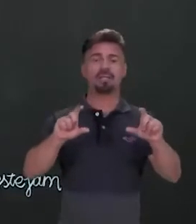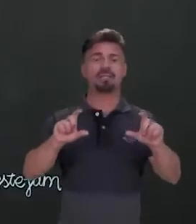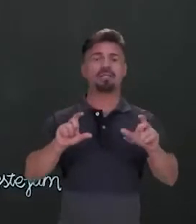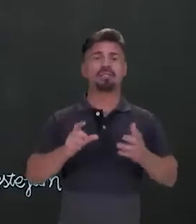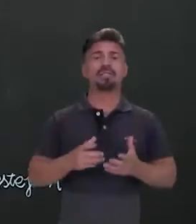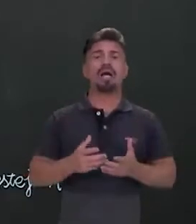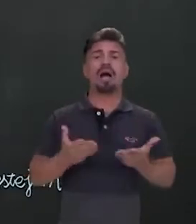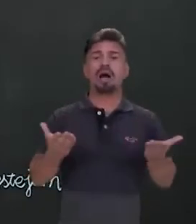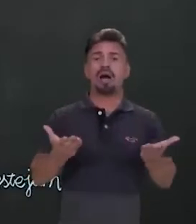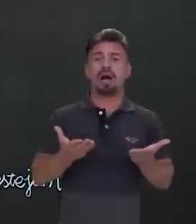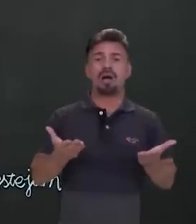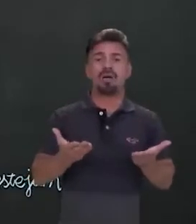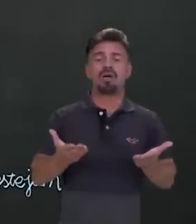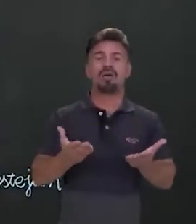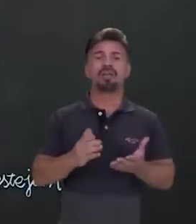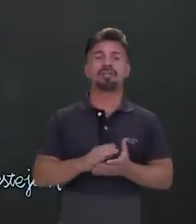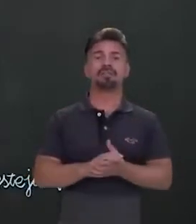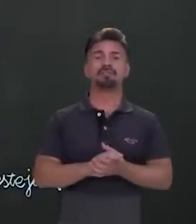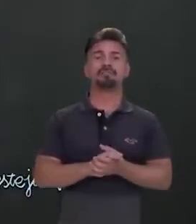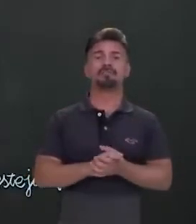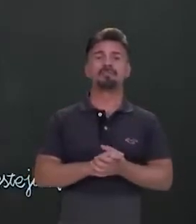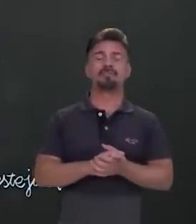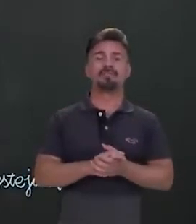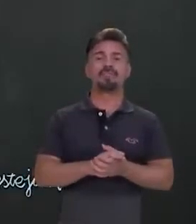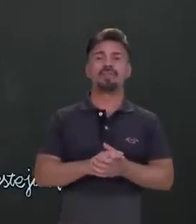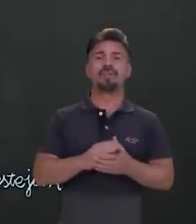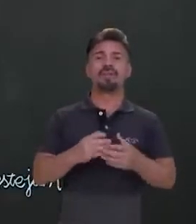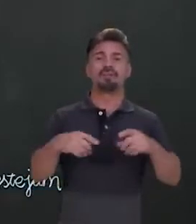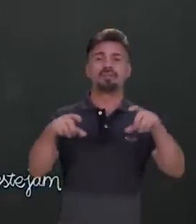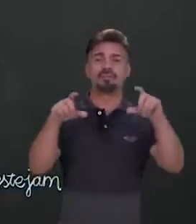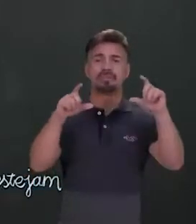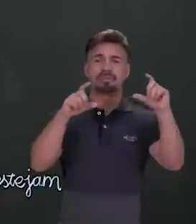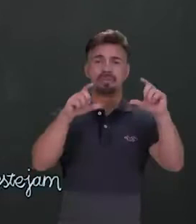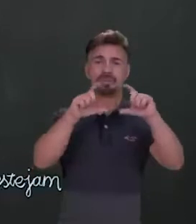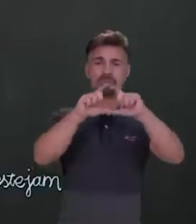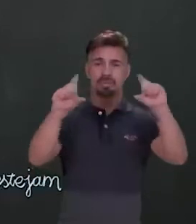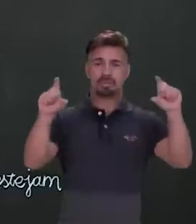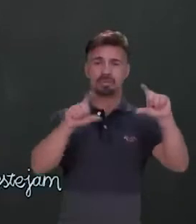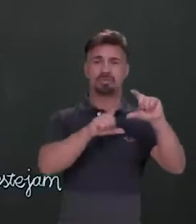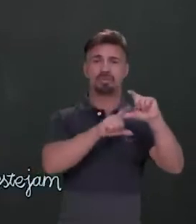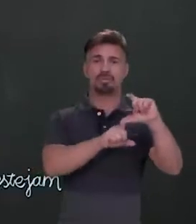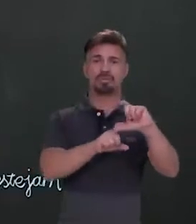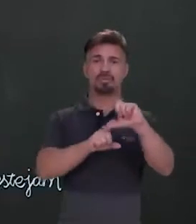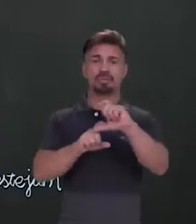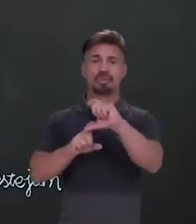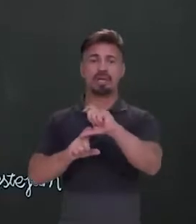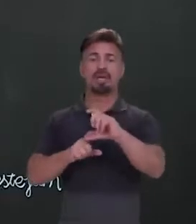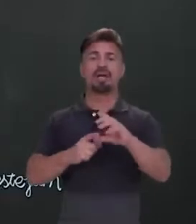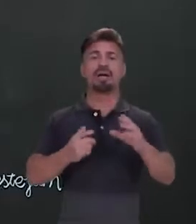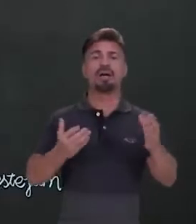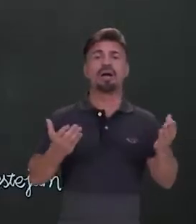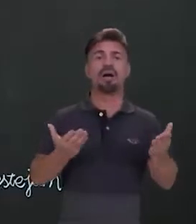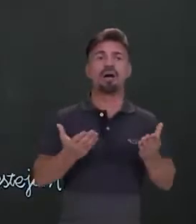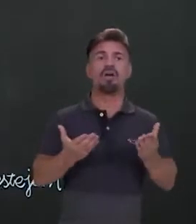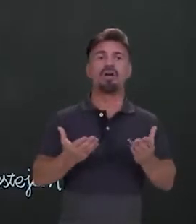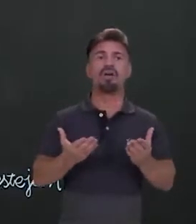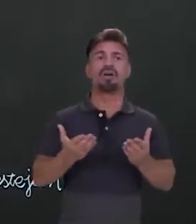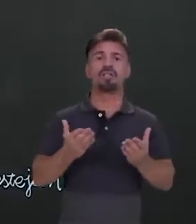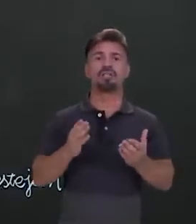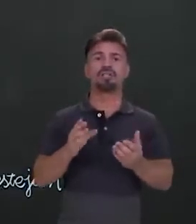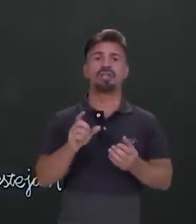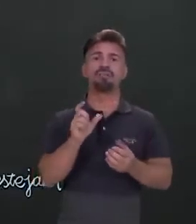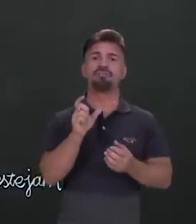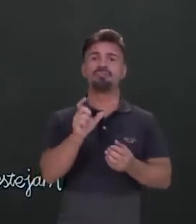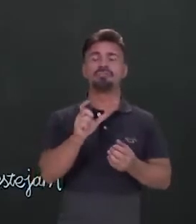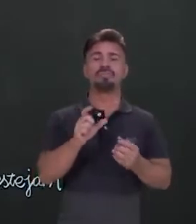independentes. Agora que a gente vai direcionar o nosso olhar para as orações subordinadas, a gente precisa lembrar que, nesse caso, o nome já sugere uma